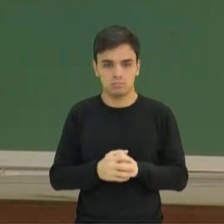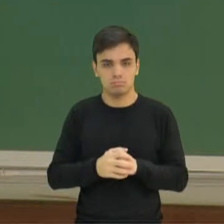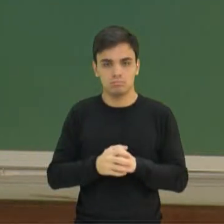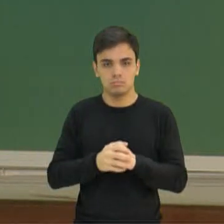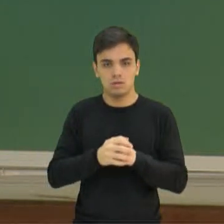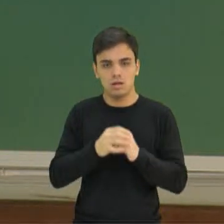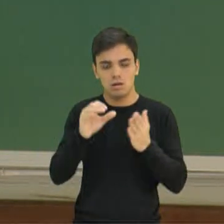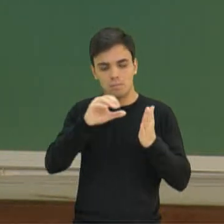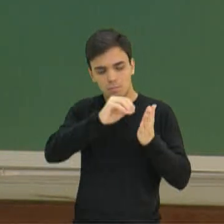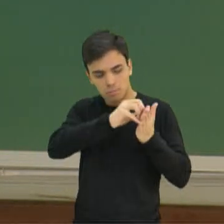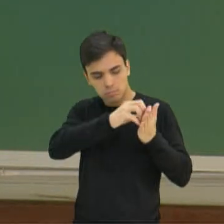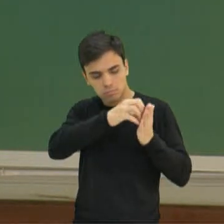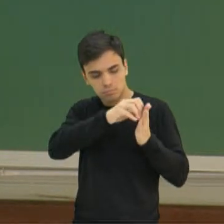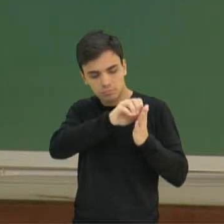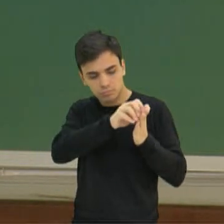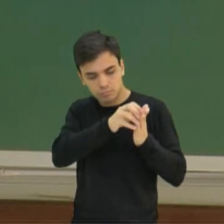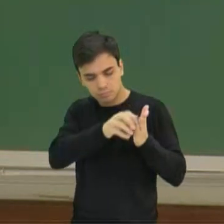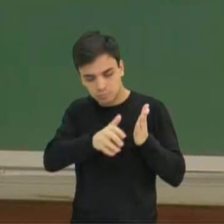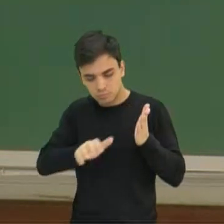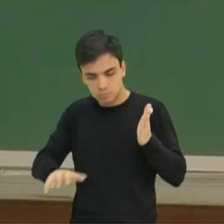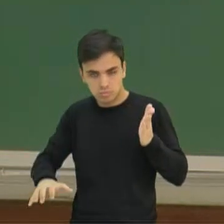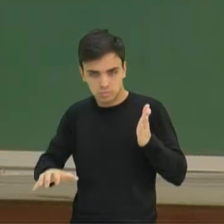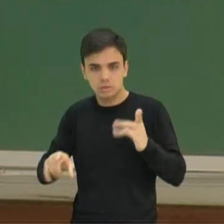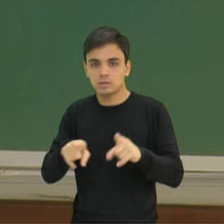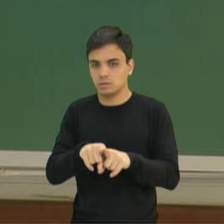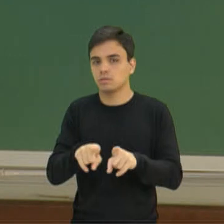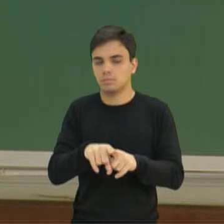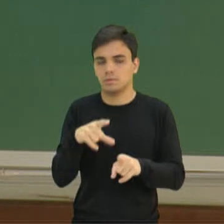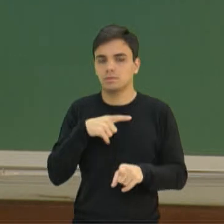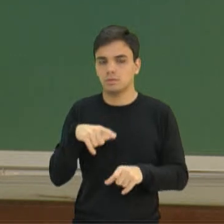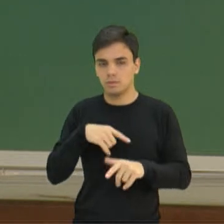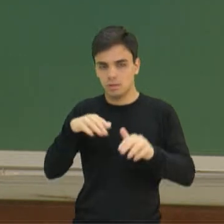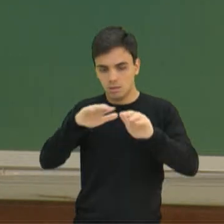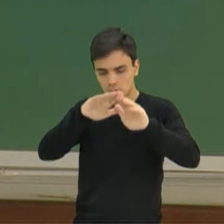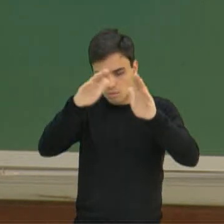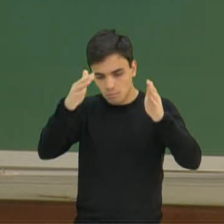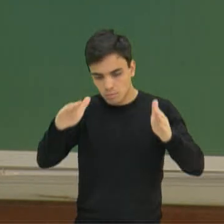são serras, vamos dizer assim, né? Tem